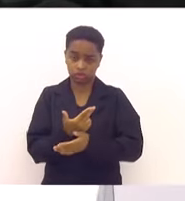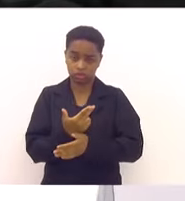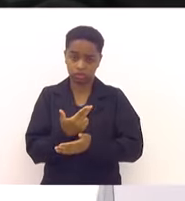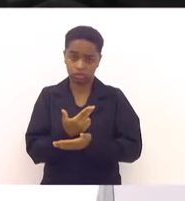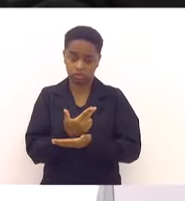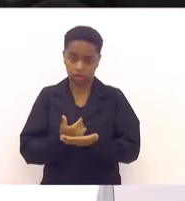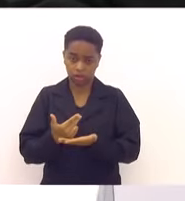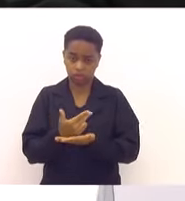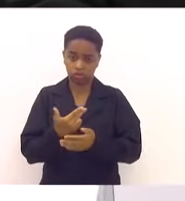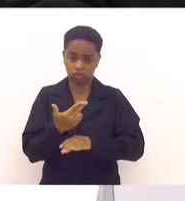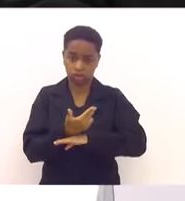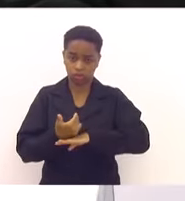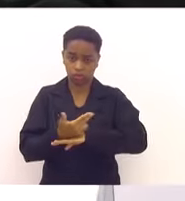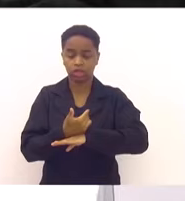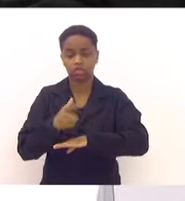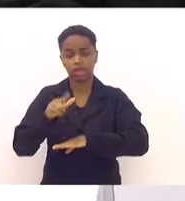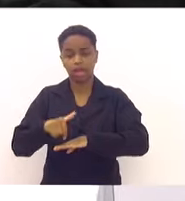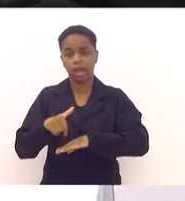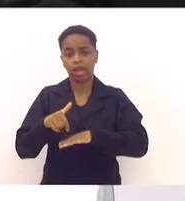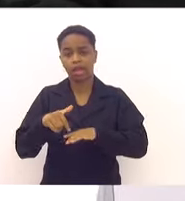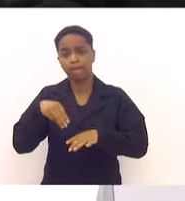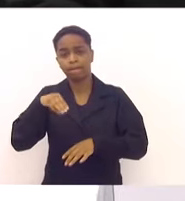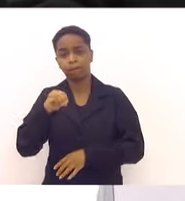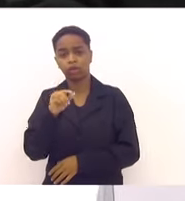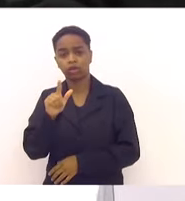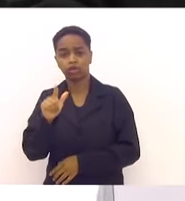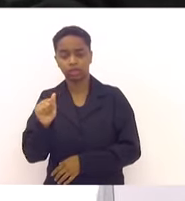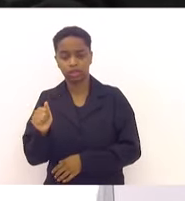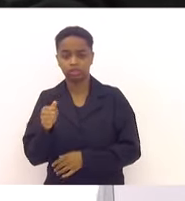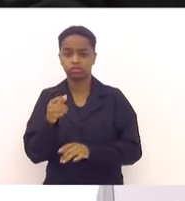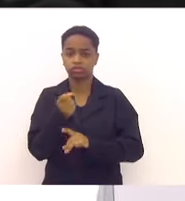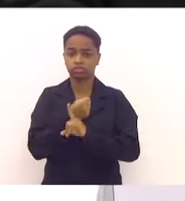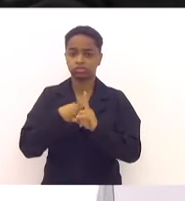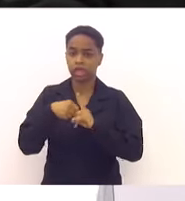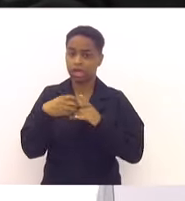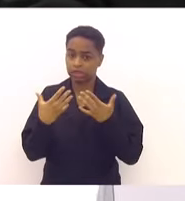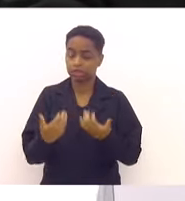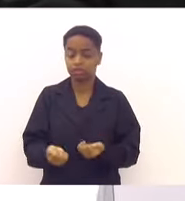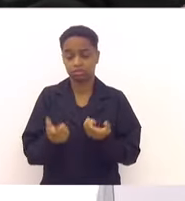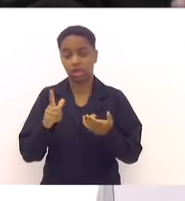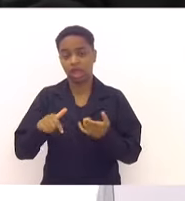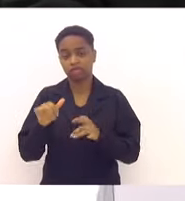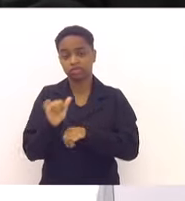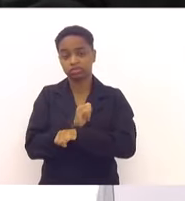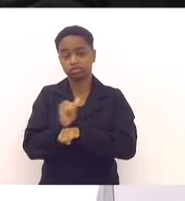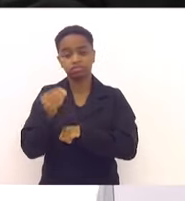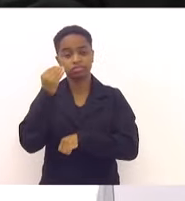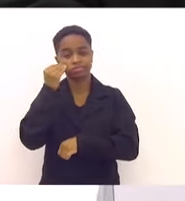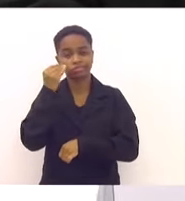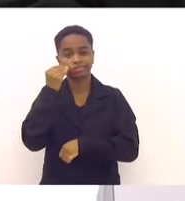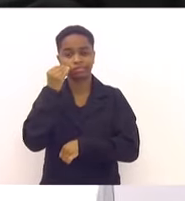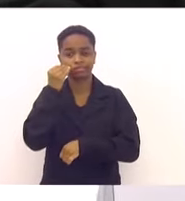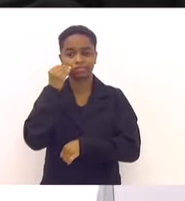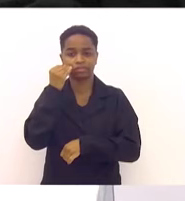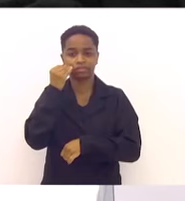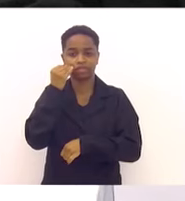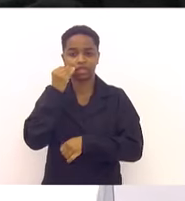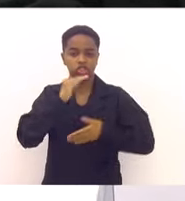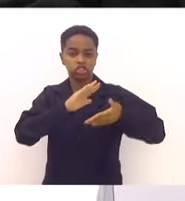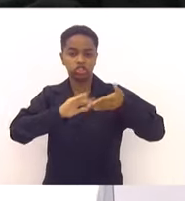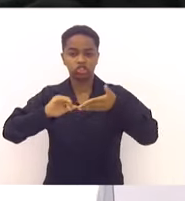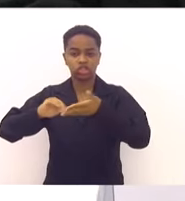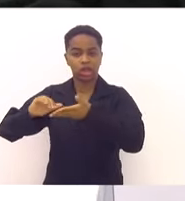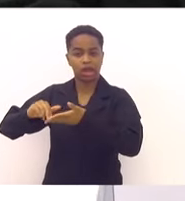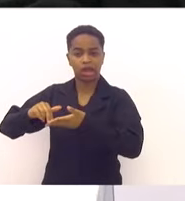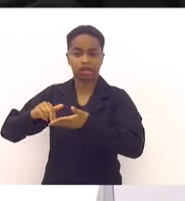está aceita pela sociedade e é uma forma, né, de dar de tirar as marcas, né,